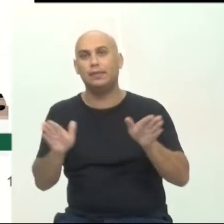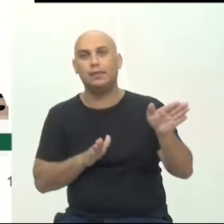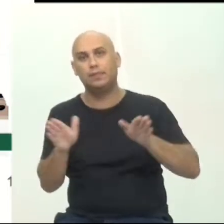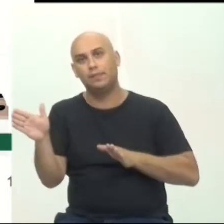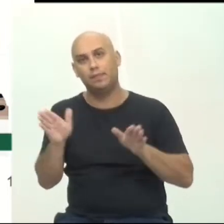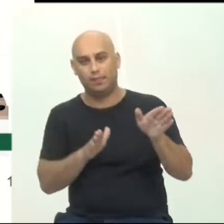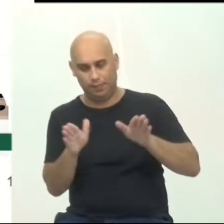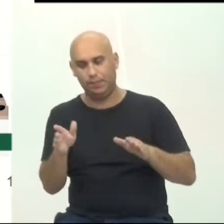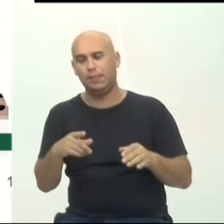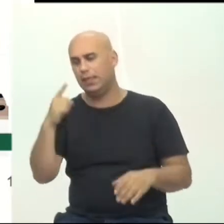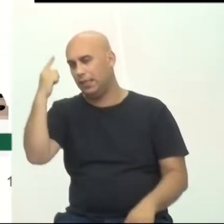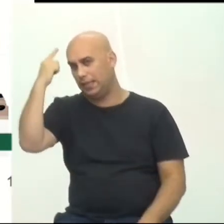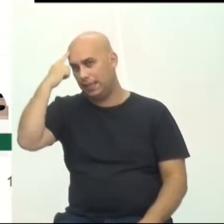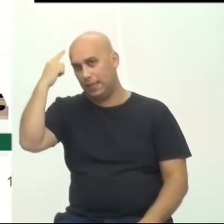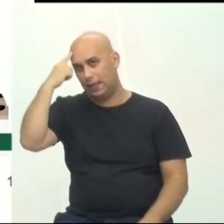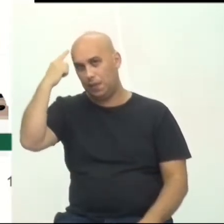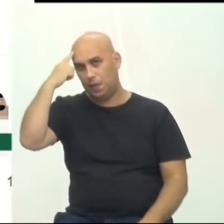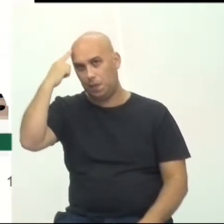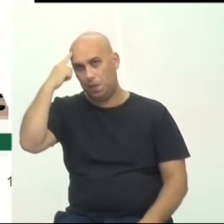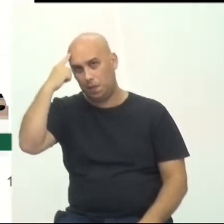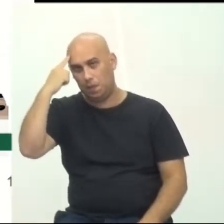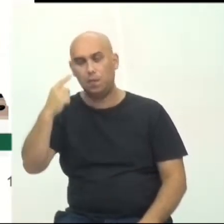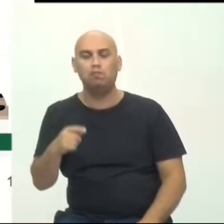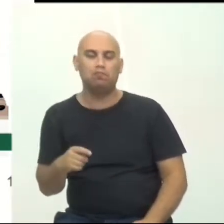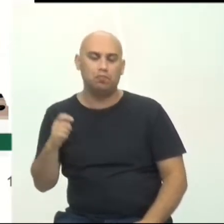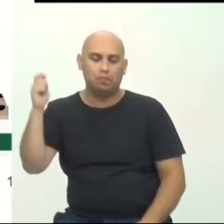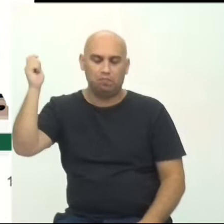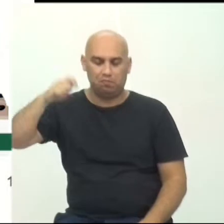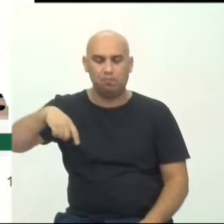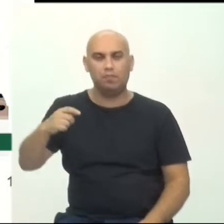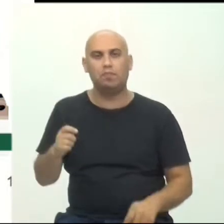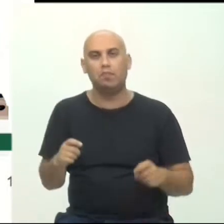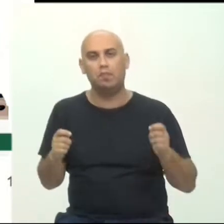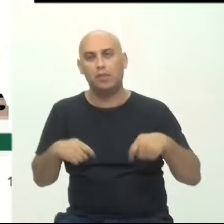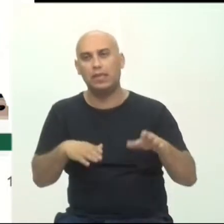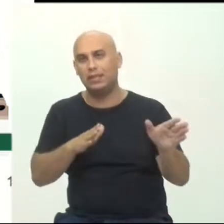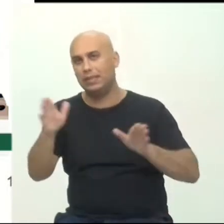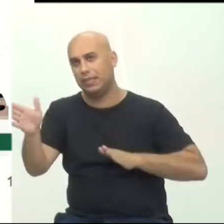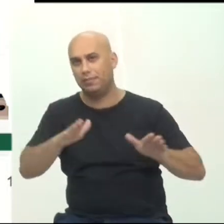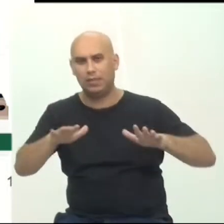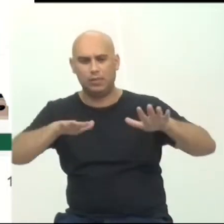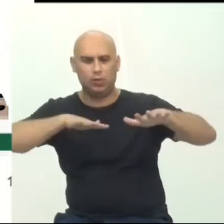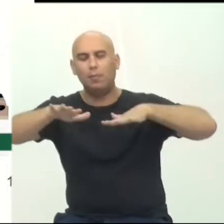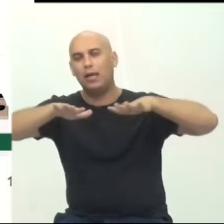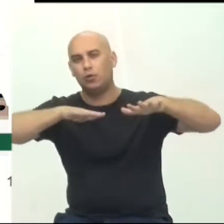também, para a gente já pensar na acessibilidade, no espaço, no desenho.